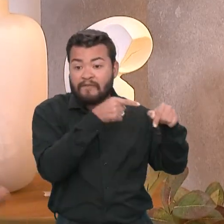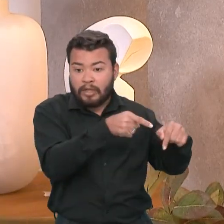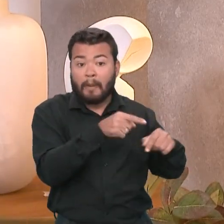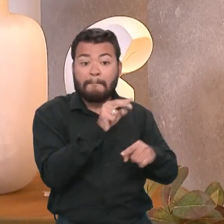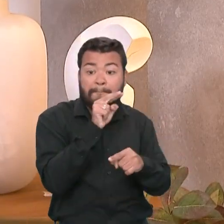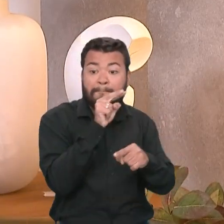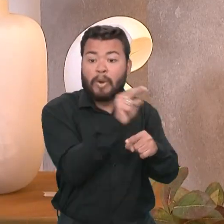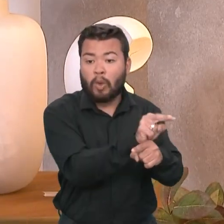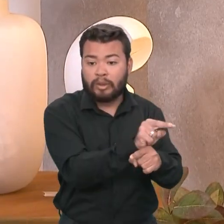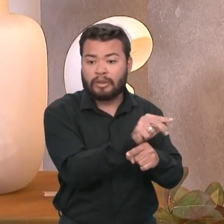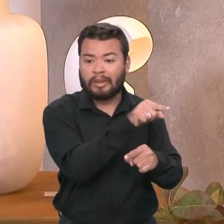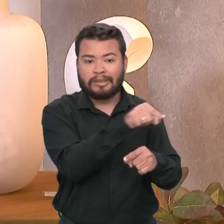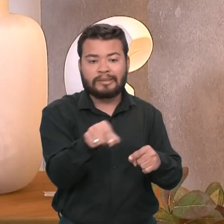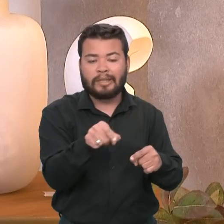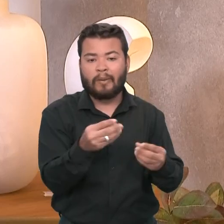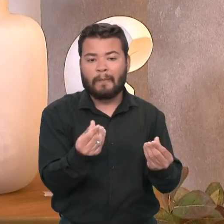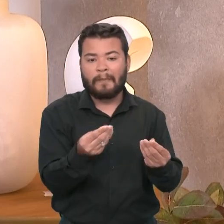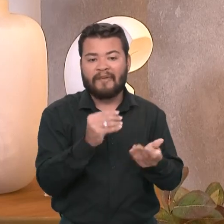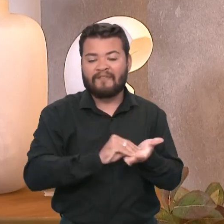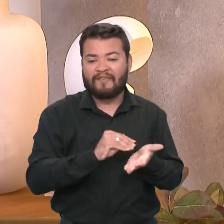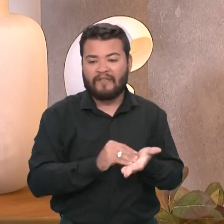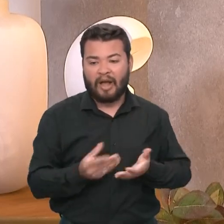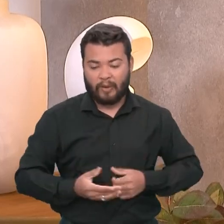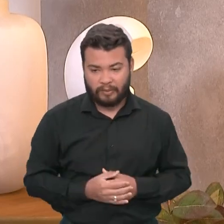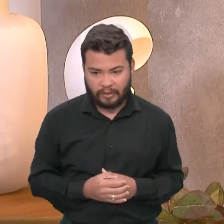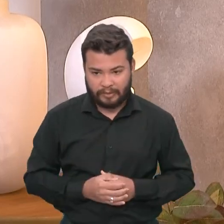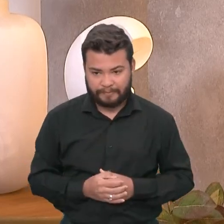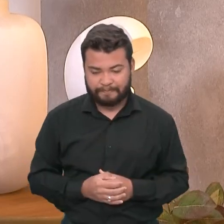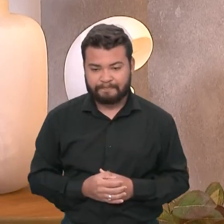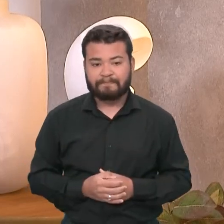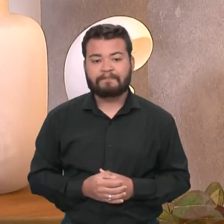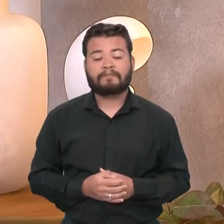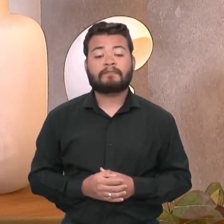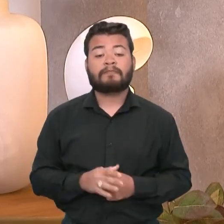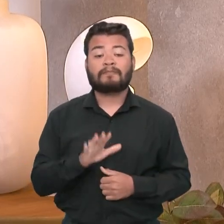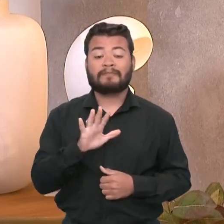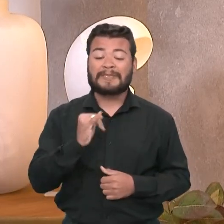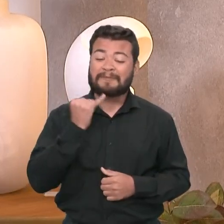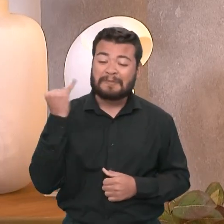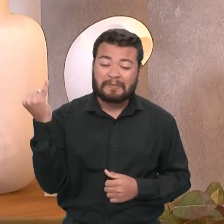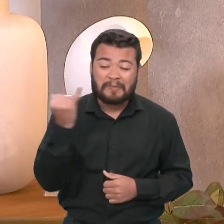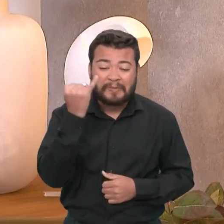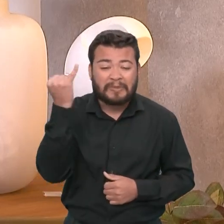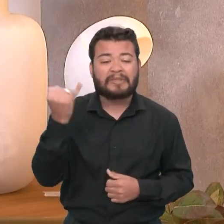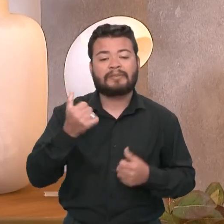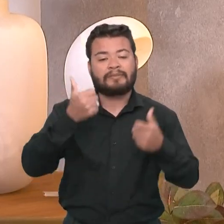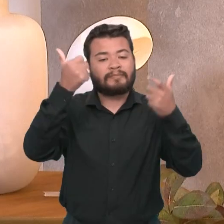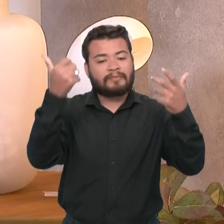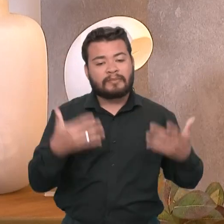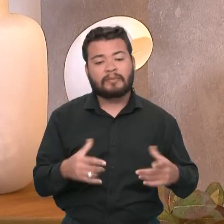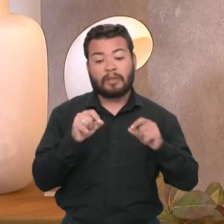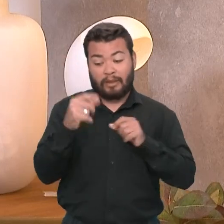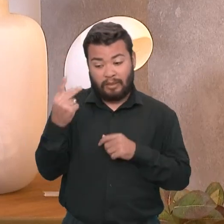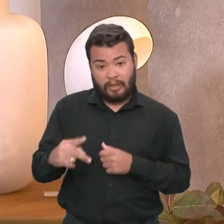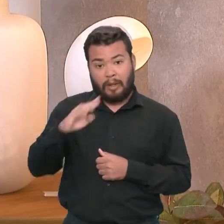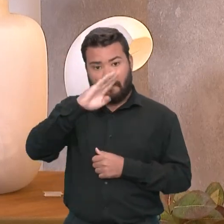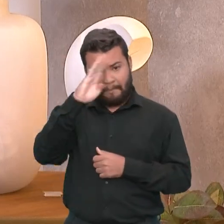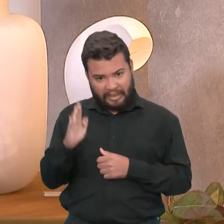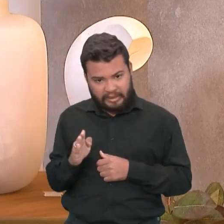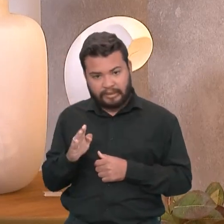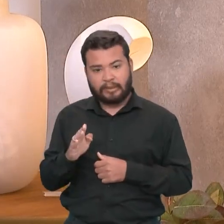Constituição. Sim. Agora, é importante compreender que o sistema de unidades de conservação brasileira,